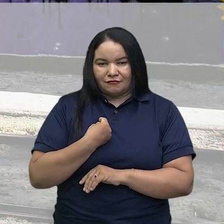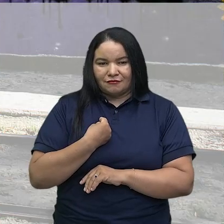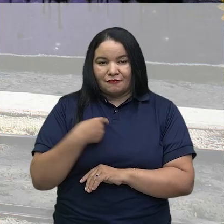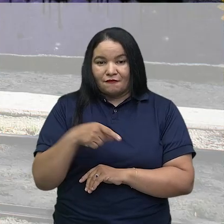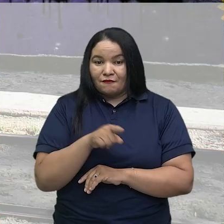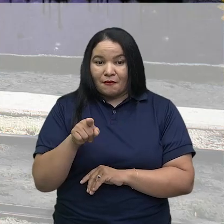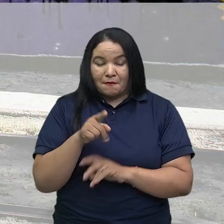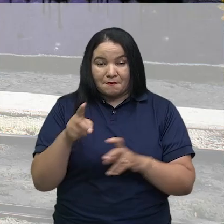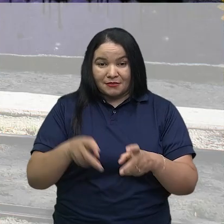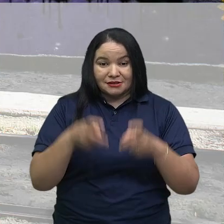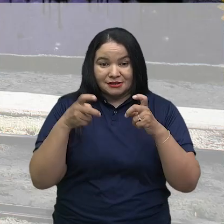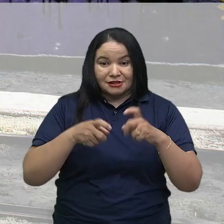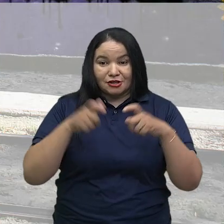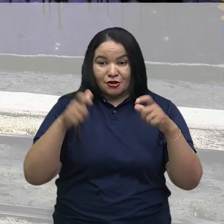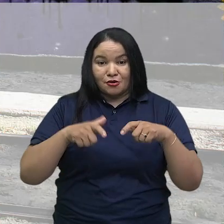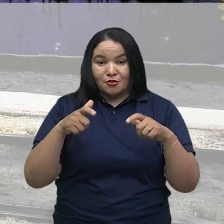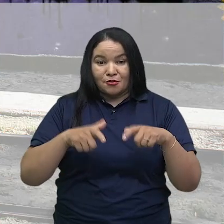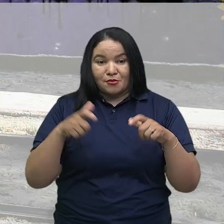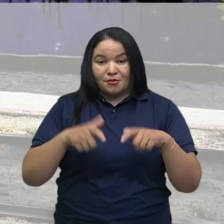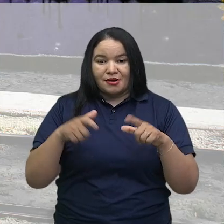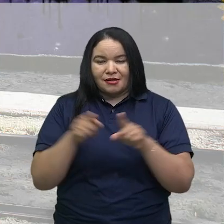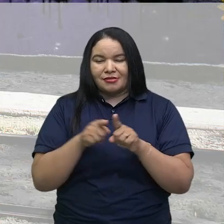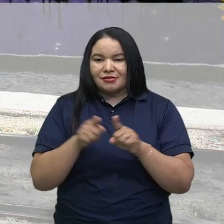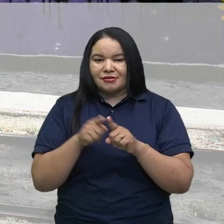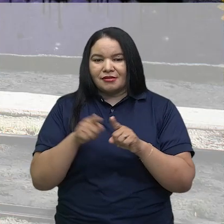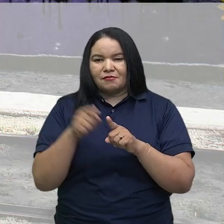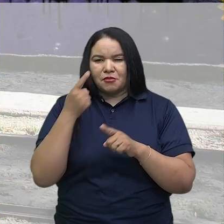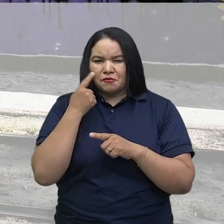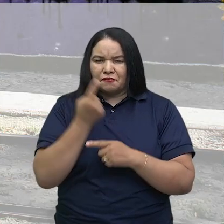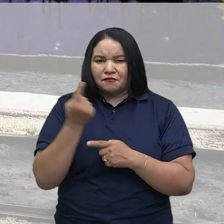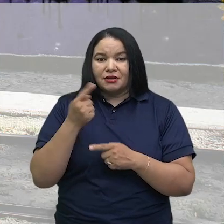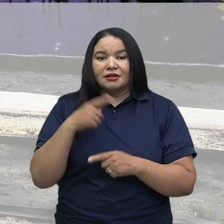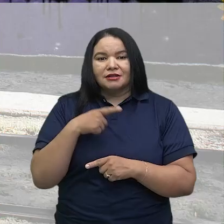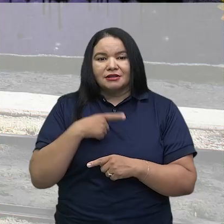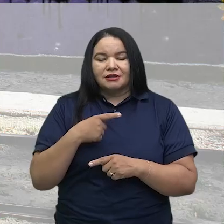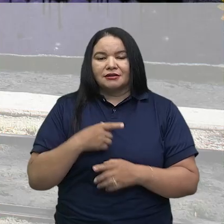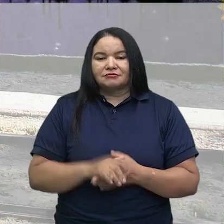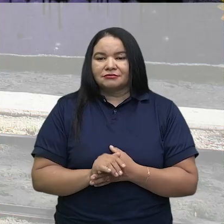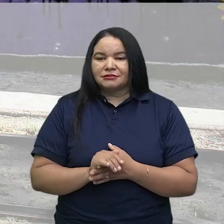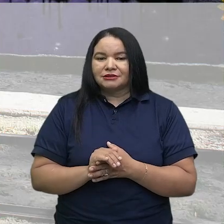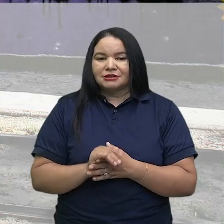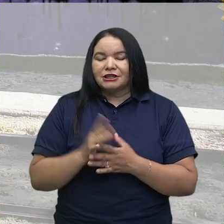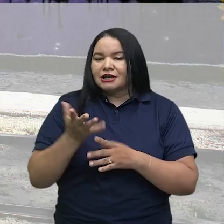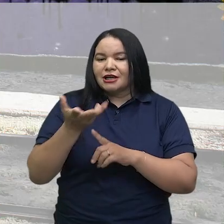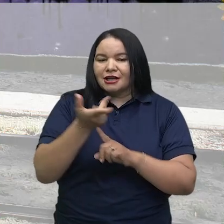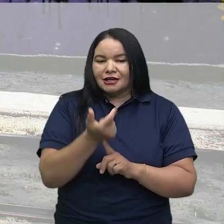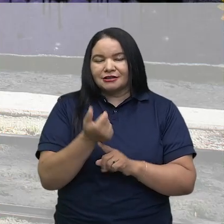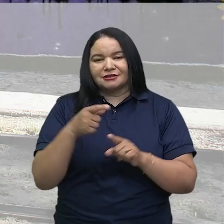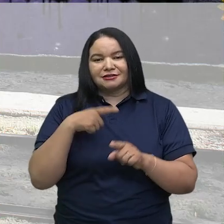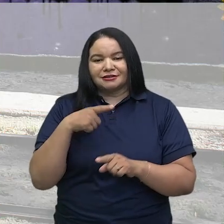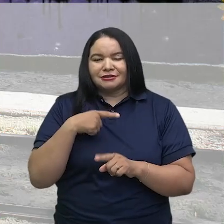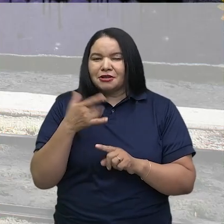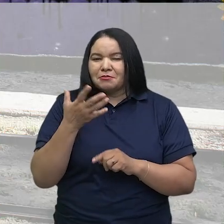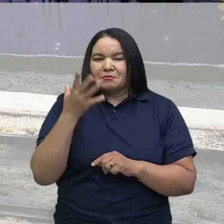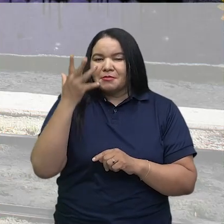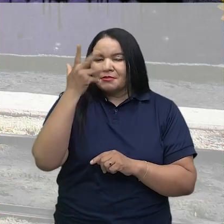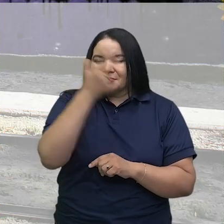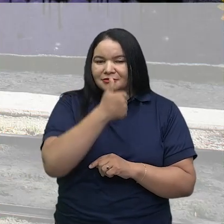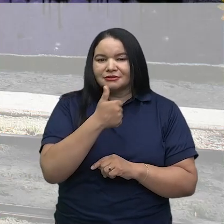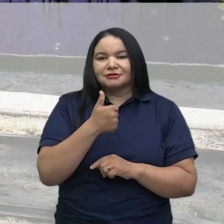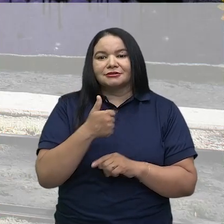consegue perceber que eu estou em um espaço alternativo. Mas nós temos o quê? Nós temos arte, nós temos beleza, nós